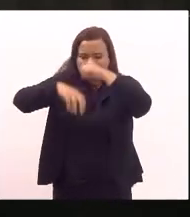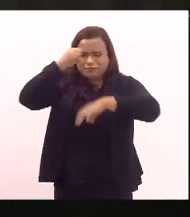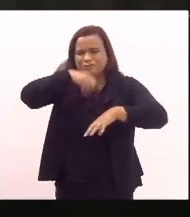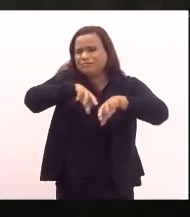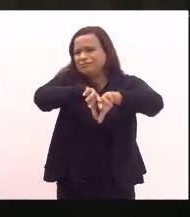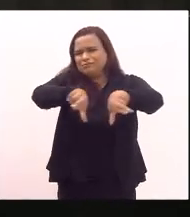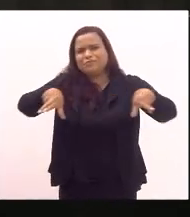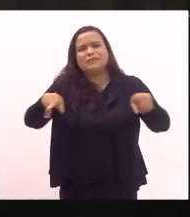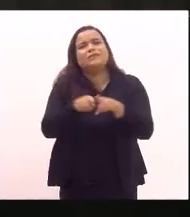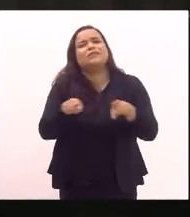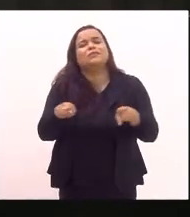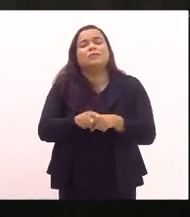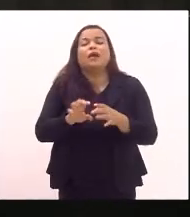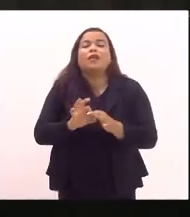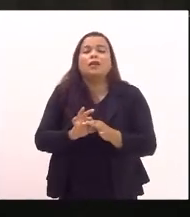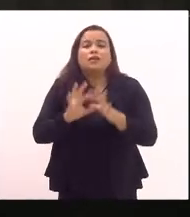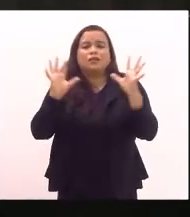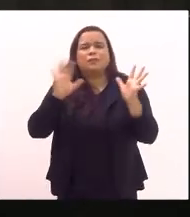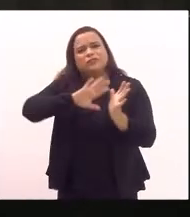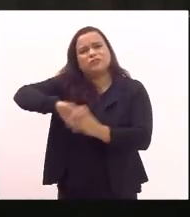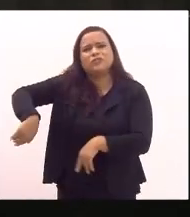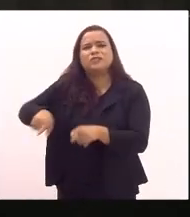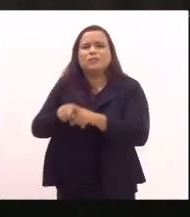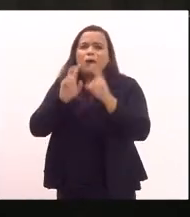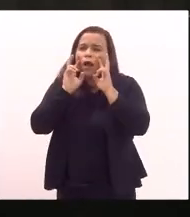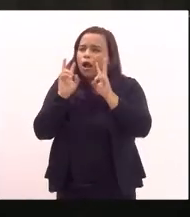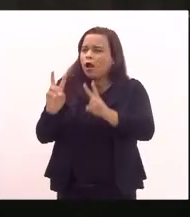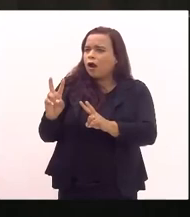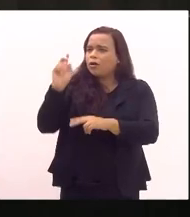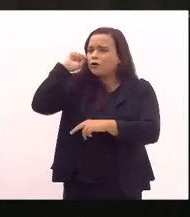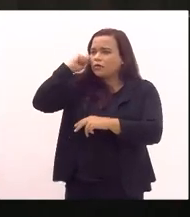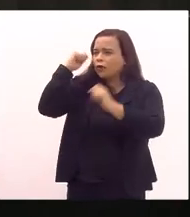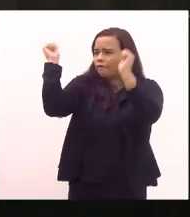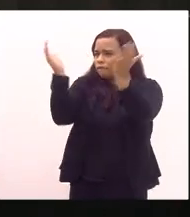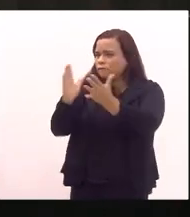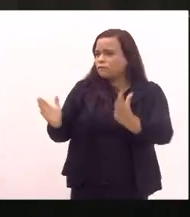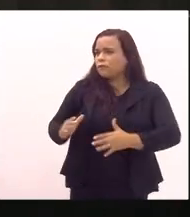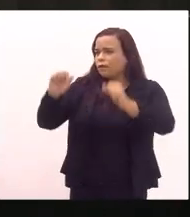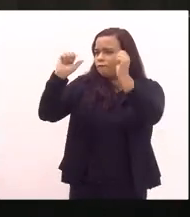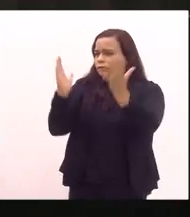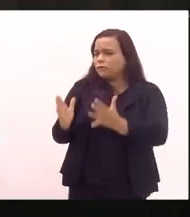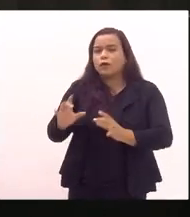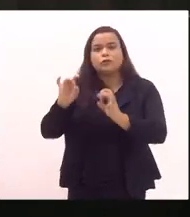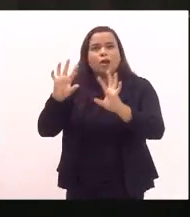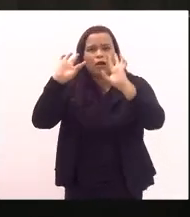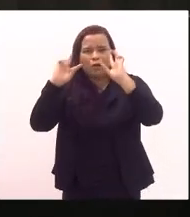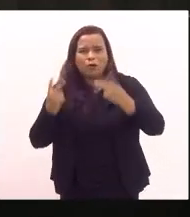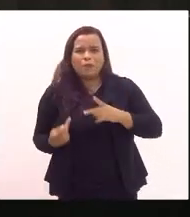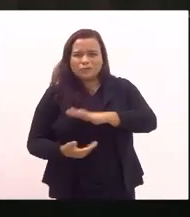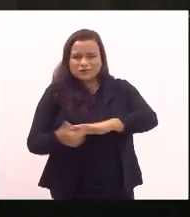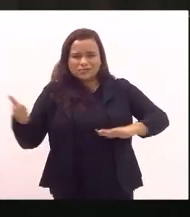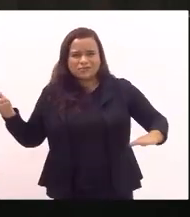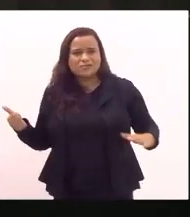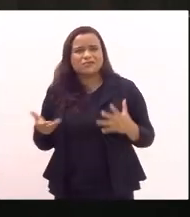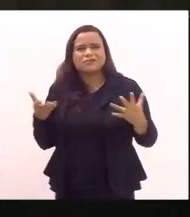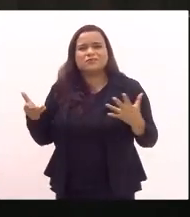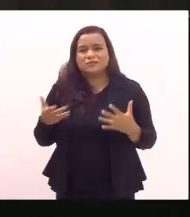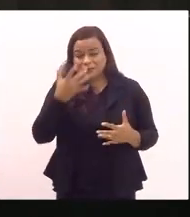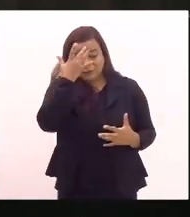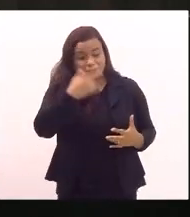extremo da Liberdade objetificação desumanização daquelas pessoas elas se organizaram